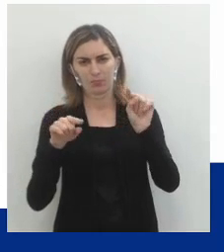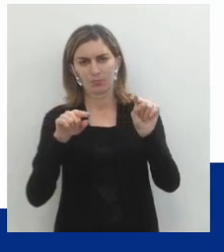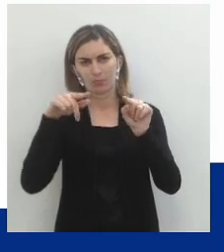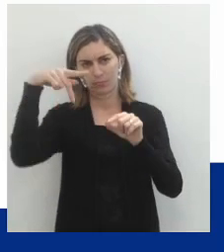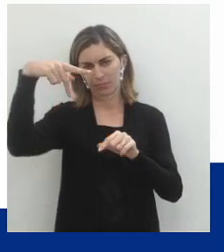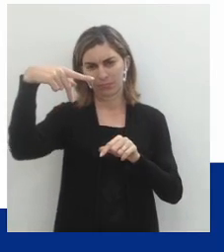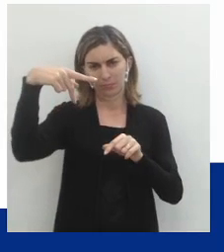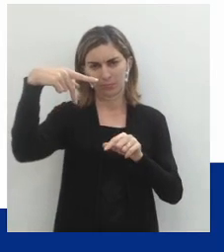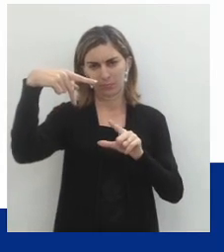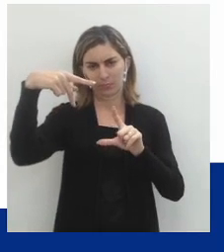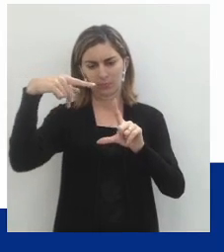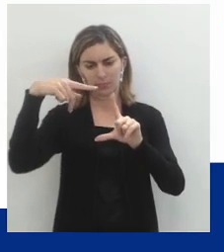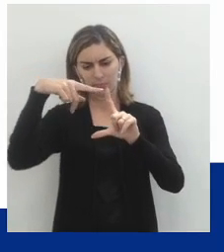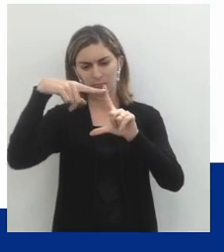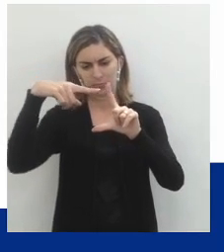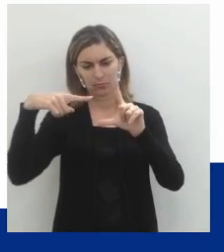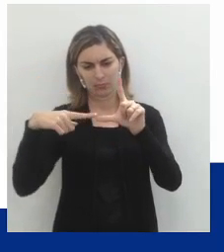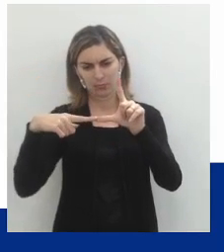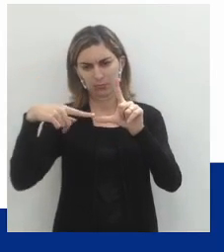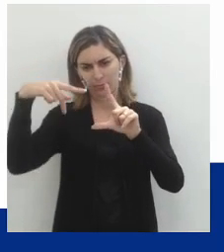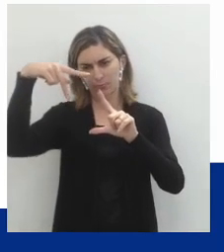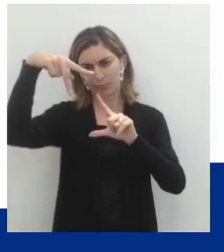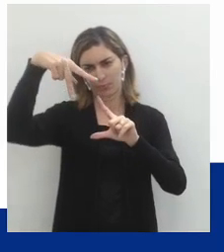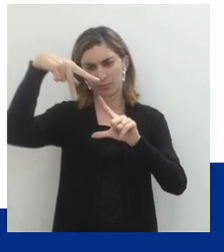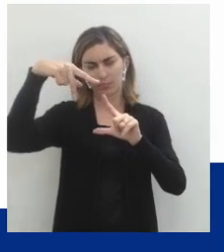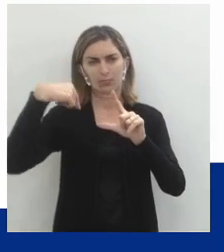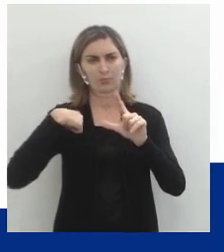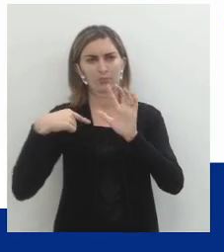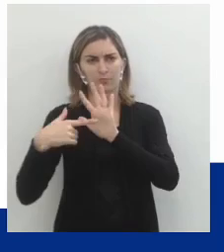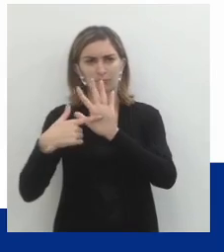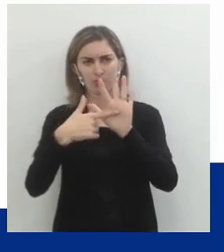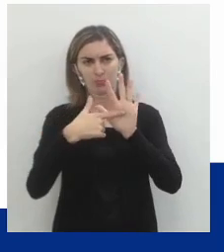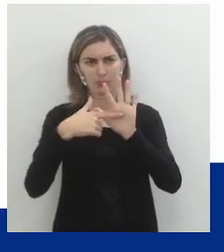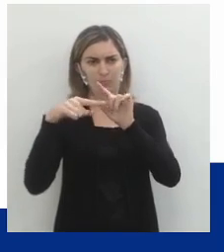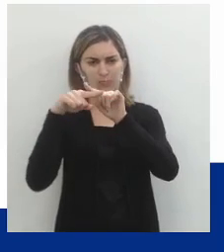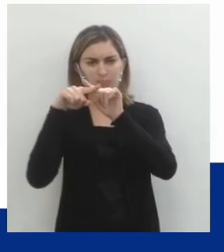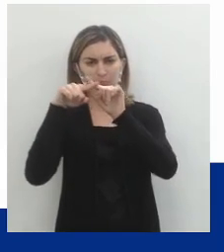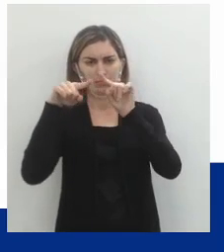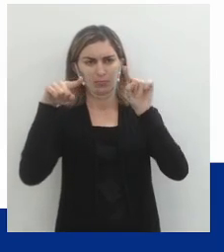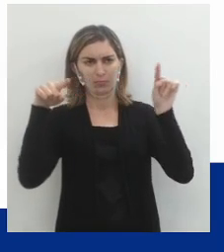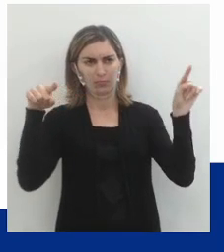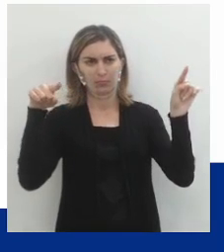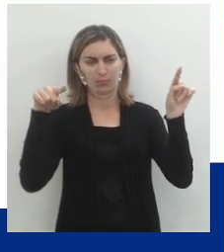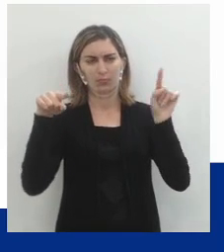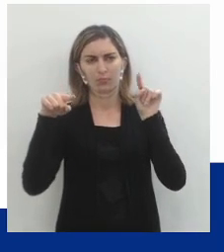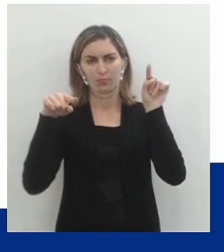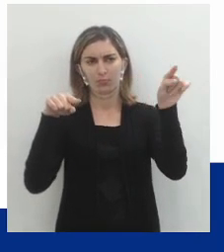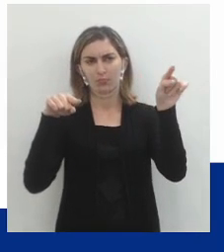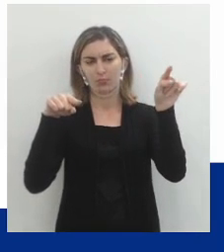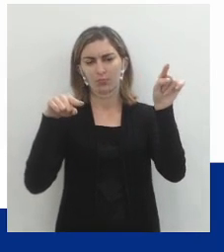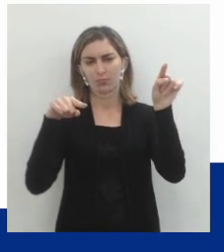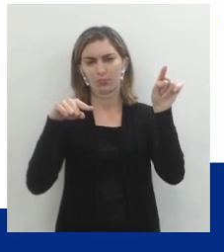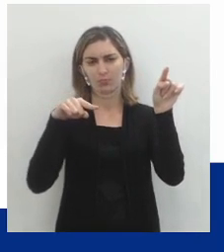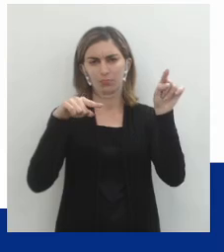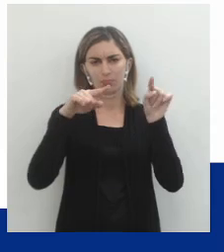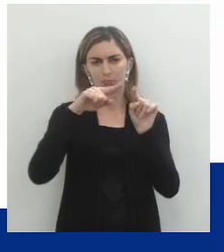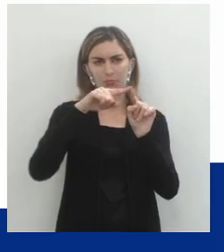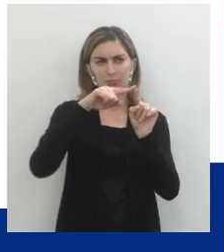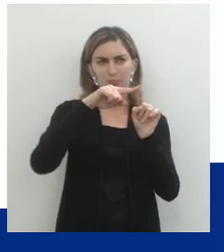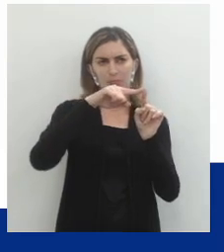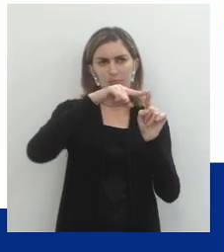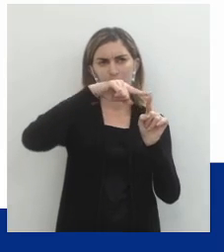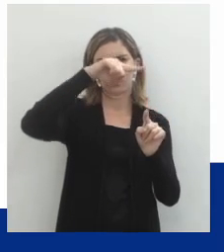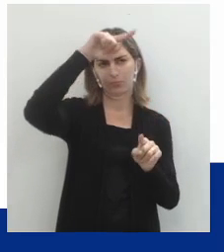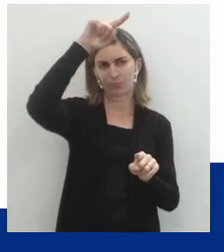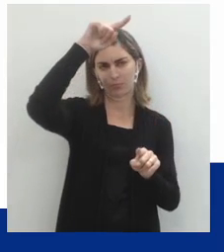P, beleza? Esse ponto P, ele vai projetar lá no eixo vertical um ponto que vai se medir